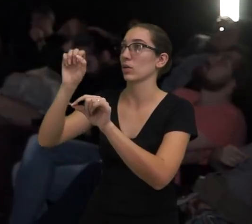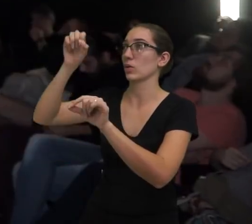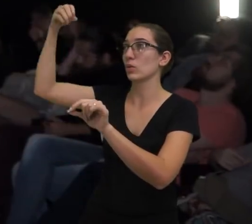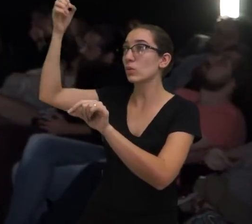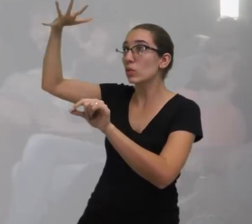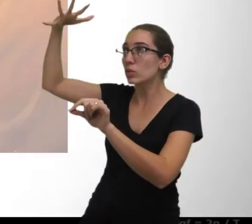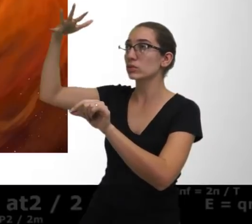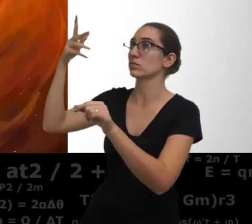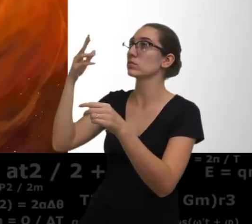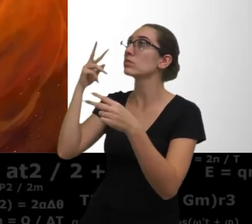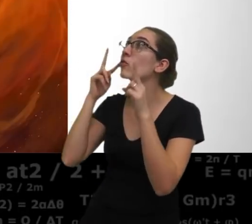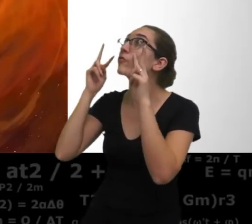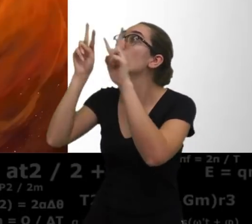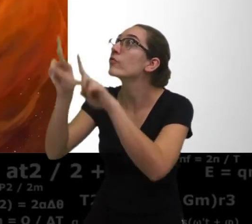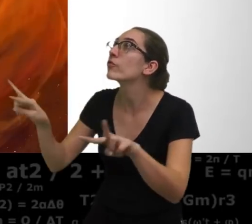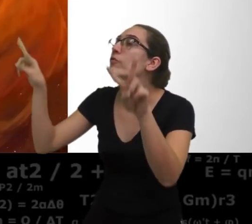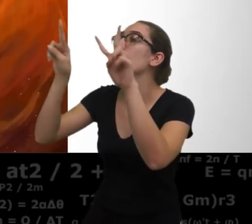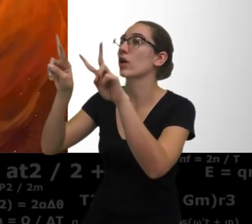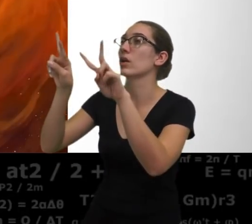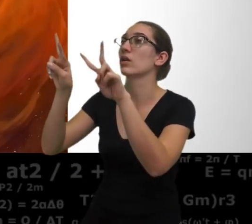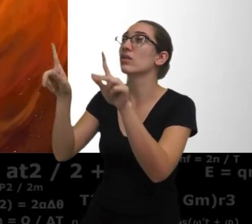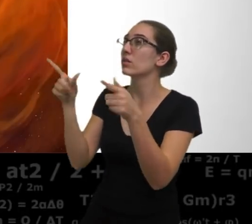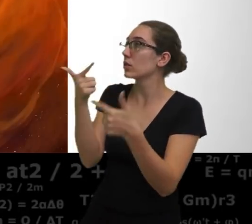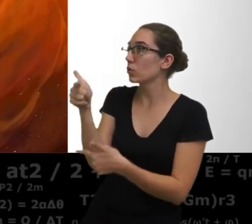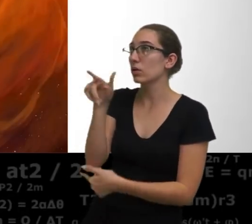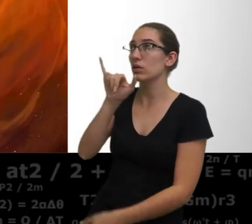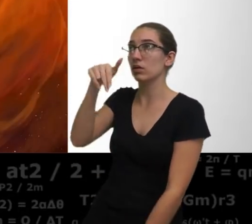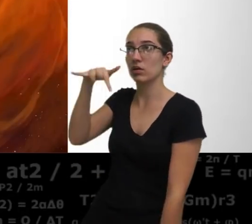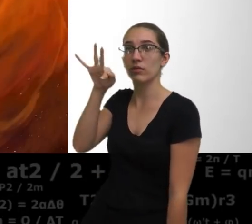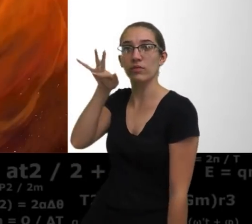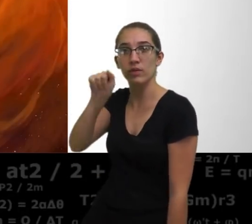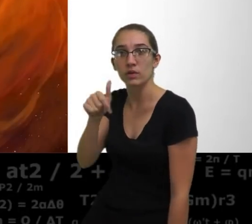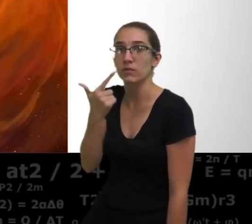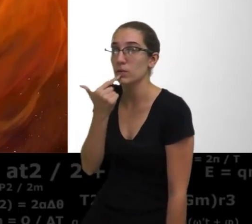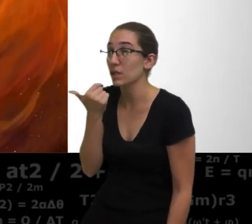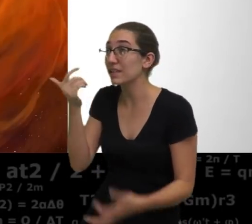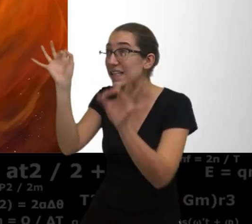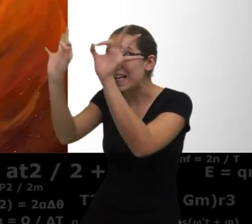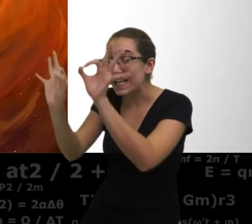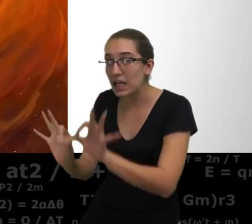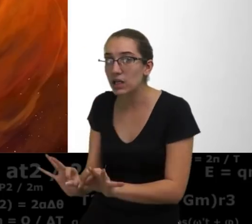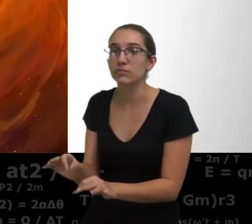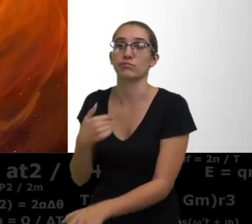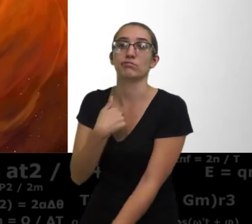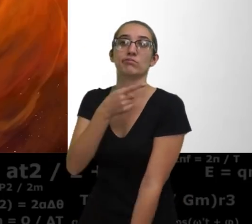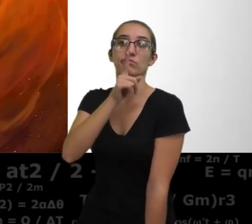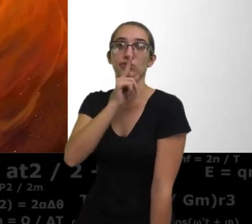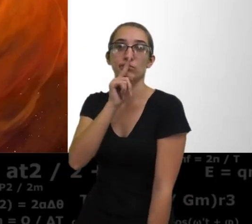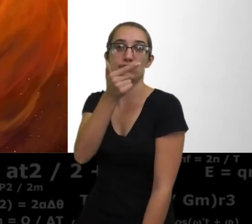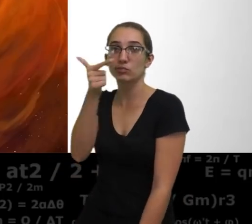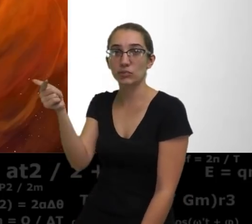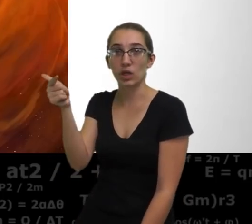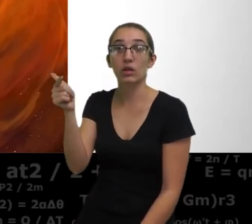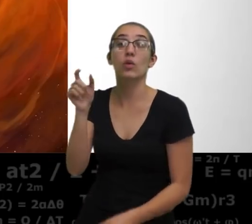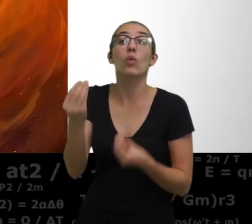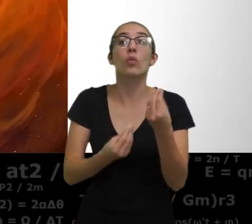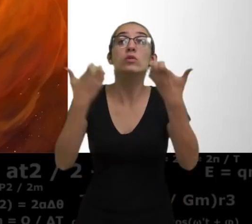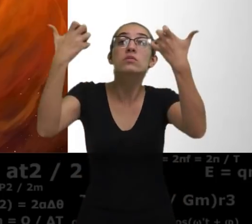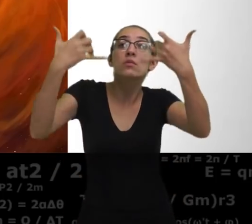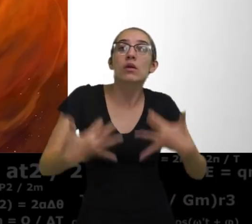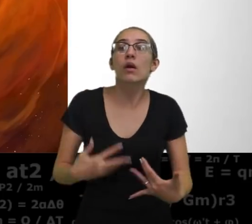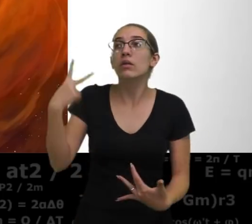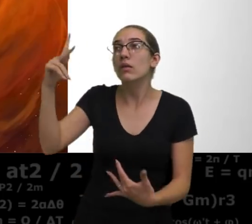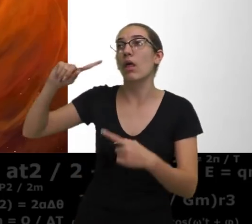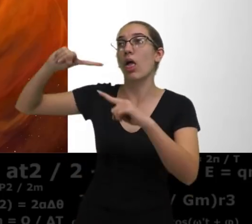descartar qualquer outro tipo de objeto ali. O único meio de explicar a órbita dessas estrelas é se a gente tiver um buraco